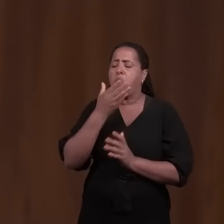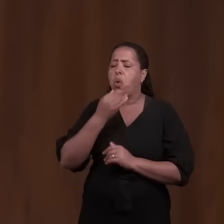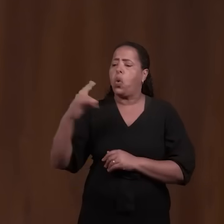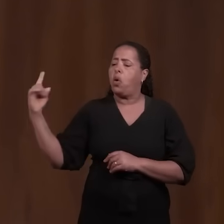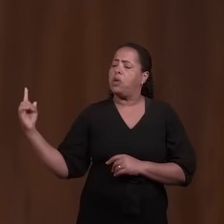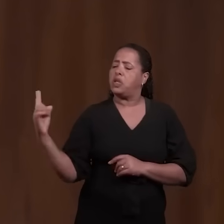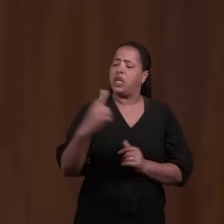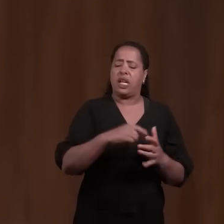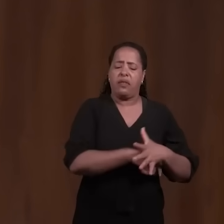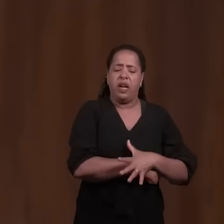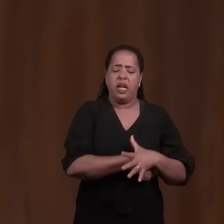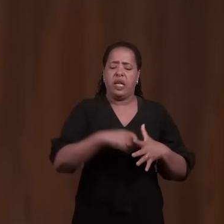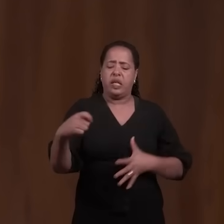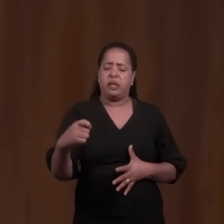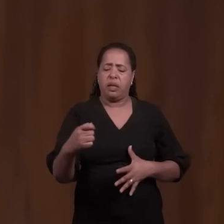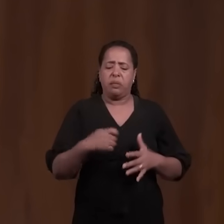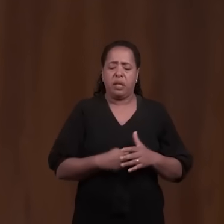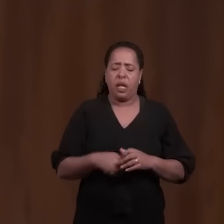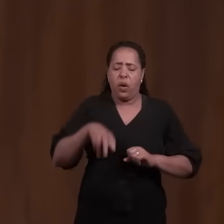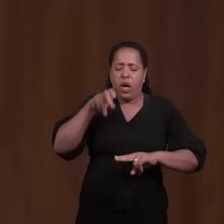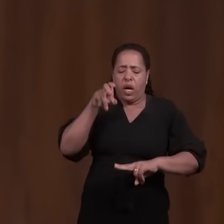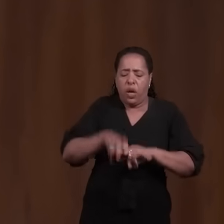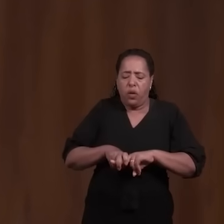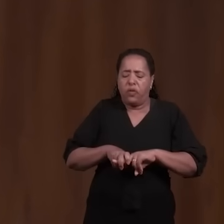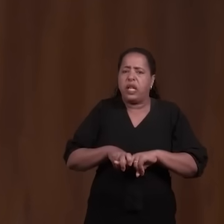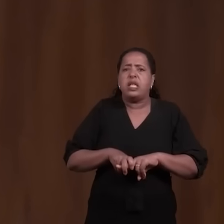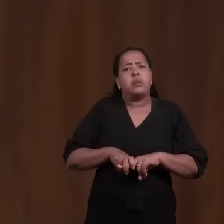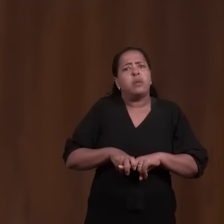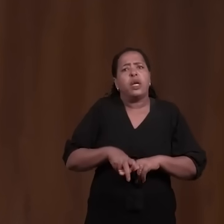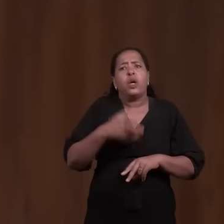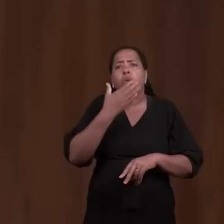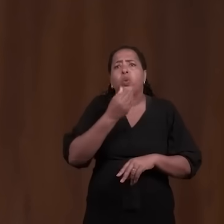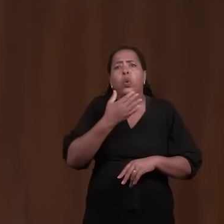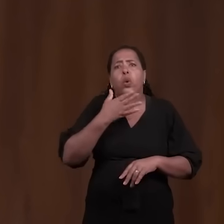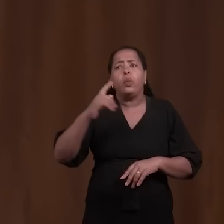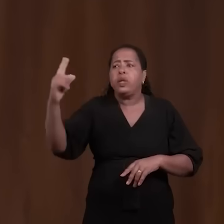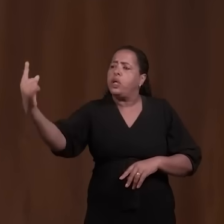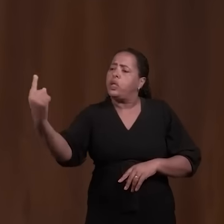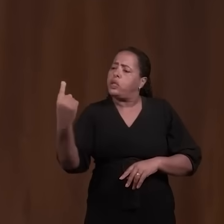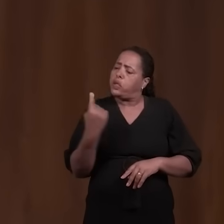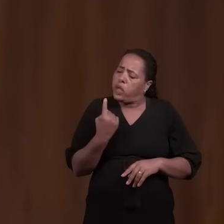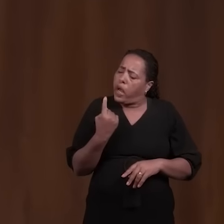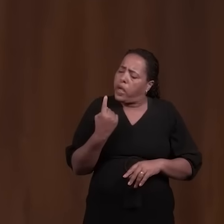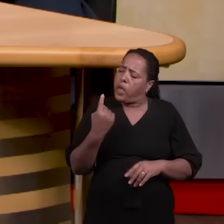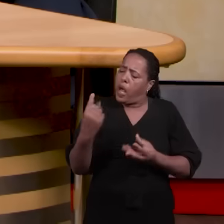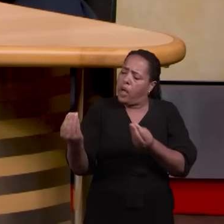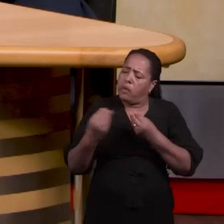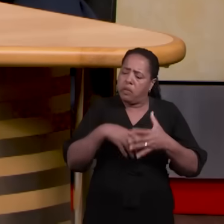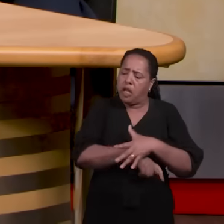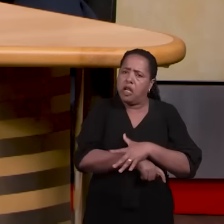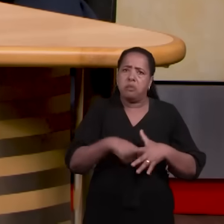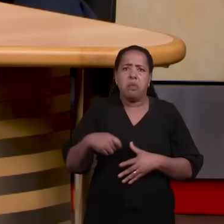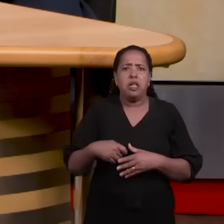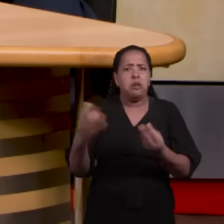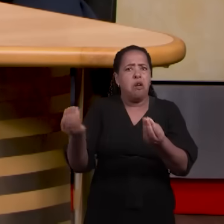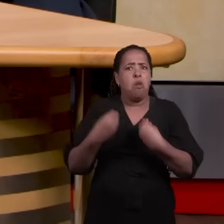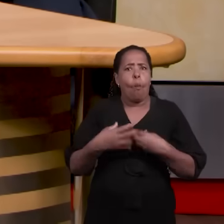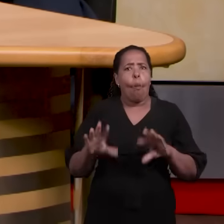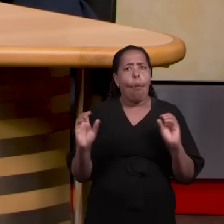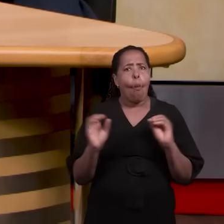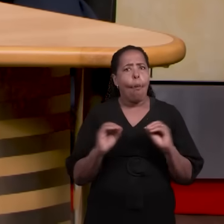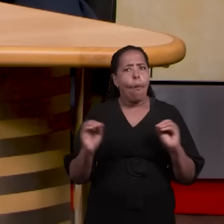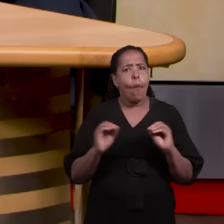disse que um homem chegava para mim, me entregava uma espada, e eu fiquei o tempo todo sentado lá esperando o tal da espada que não veio,